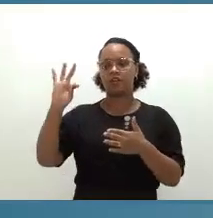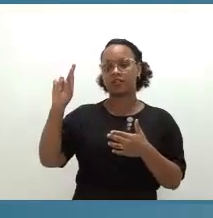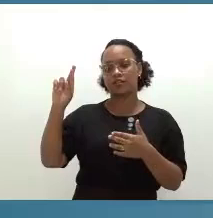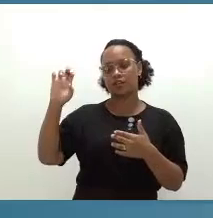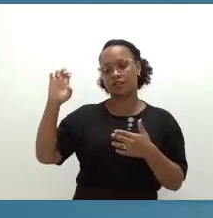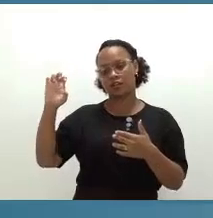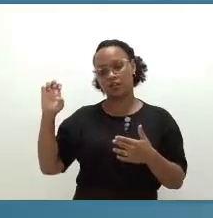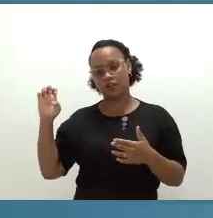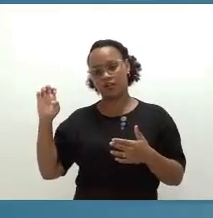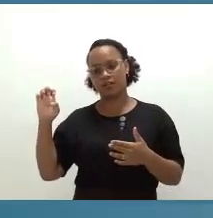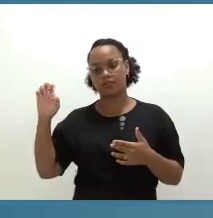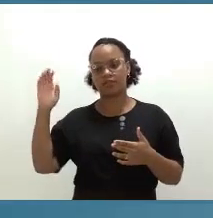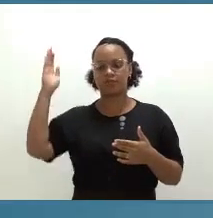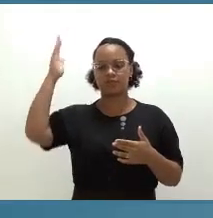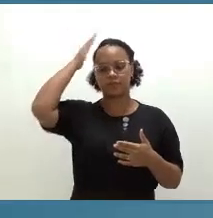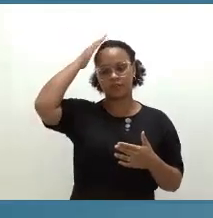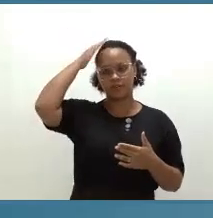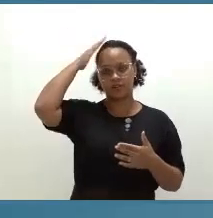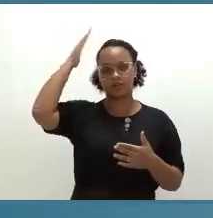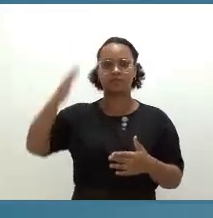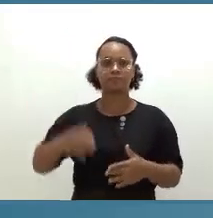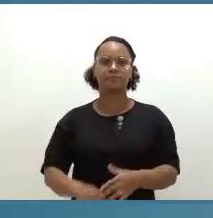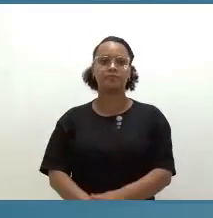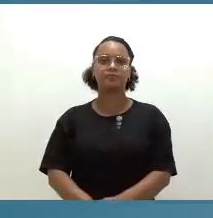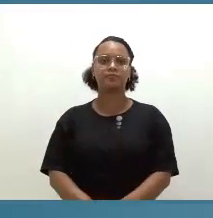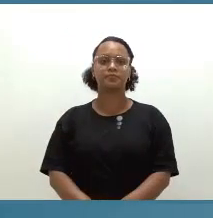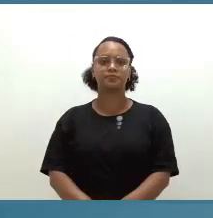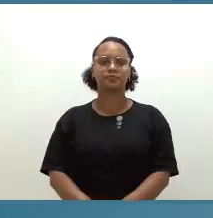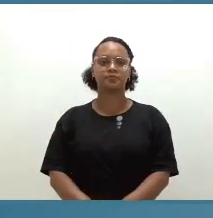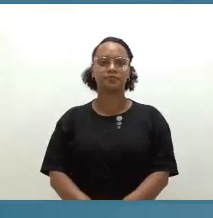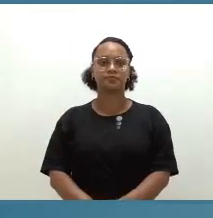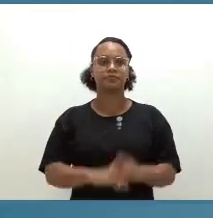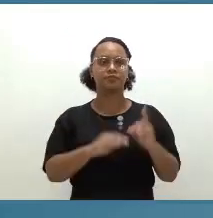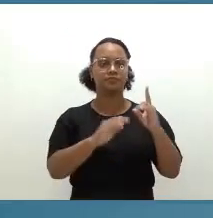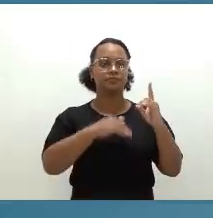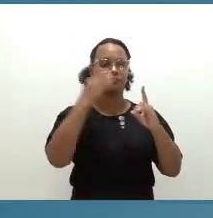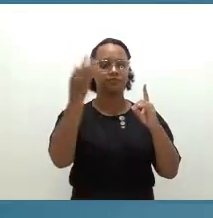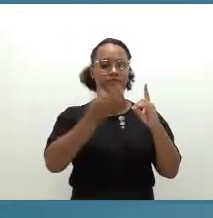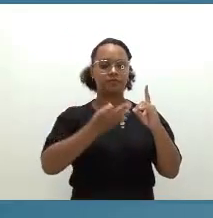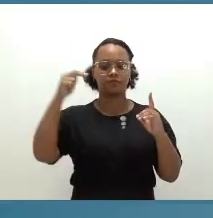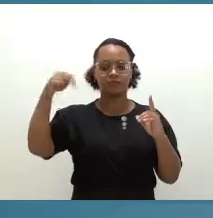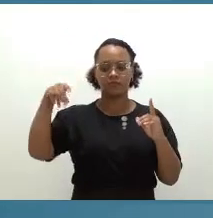Regional Eleitoral do Pará. Pagadora Mate.